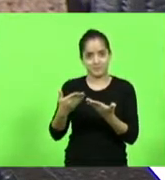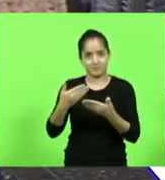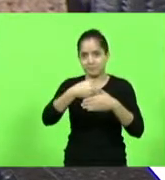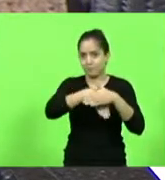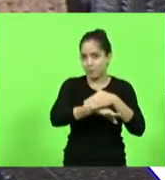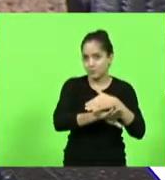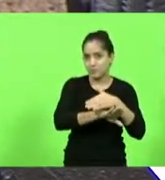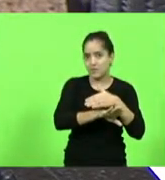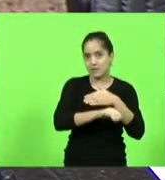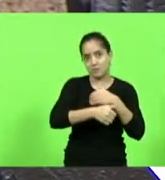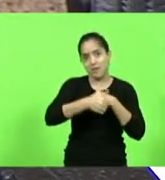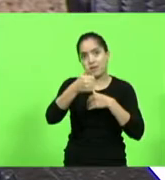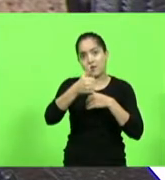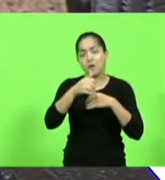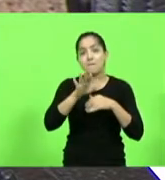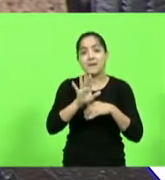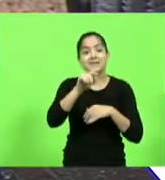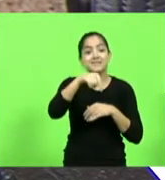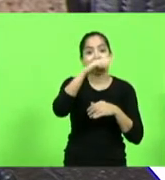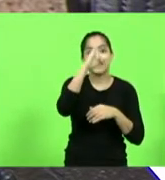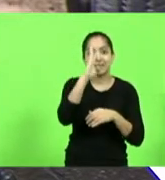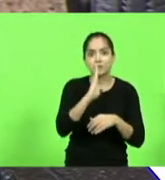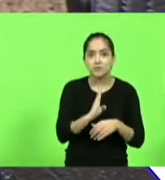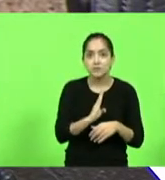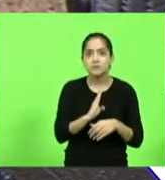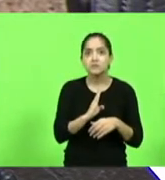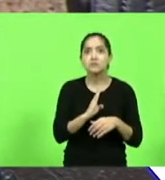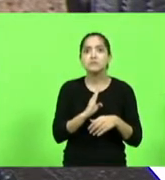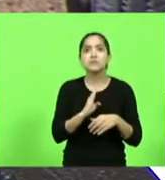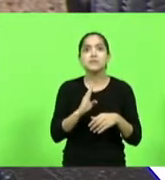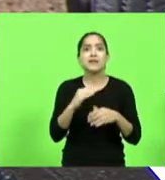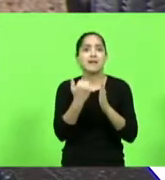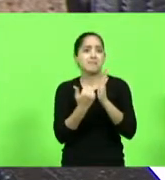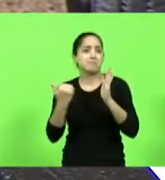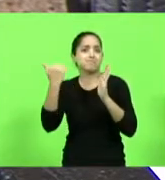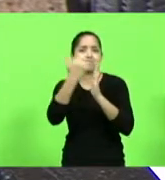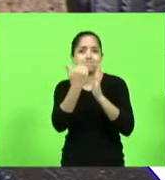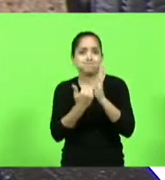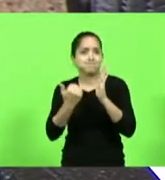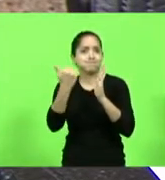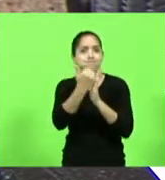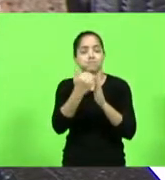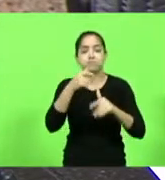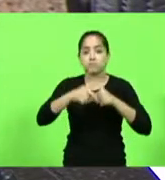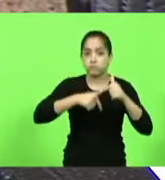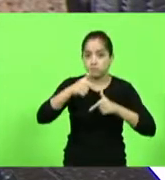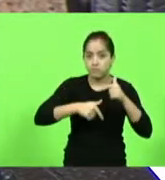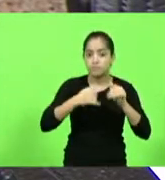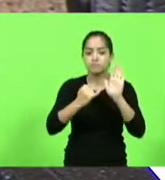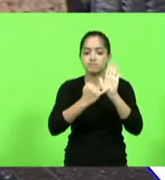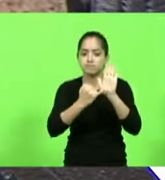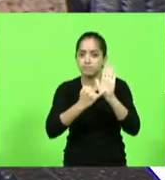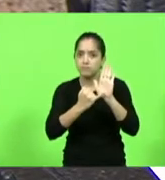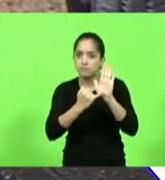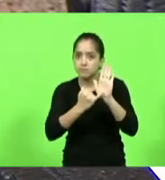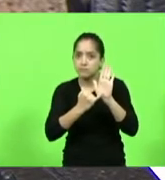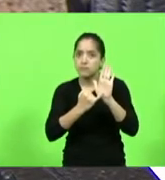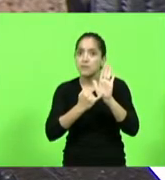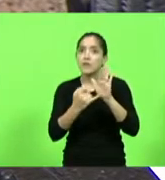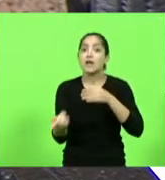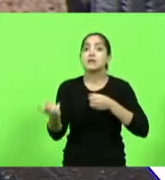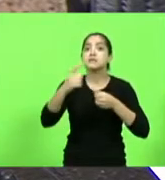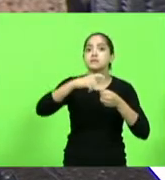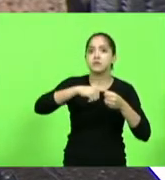bolso dele. Mas aqui no Brasil tudo é potencializado. Nós, além de pagarmos muitos impostos, esse retorno ele